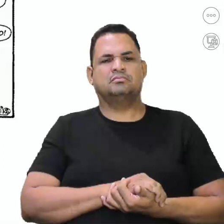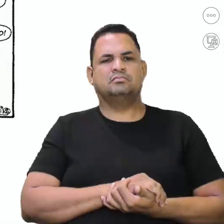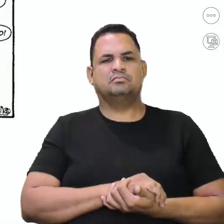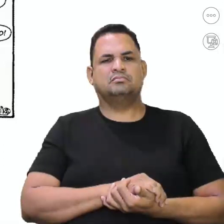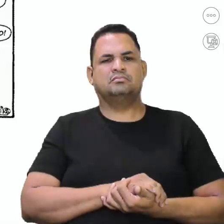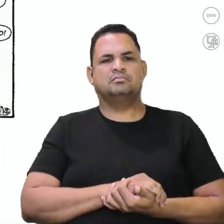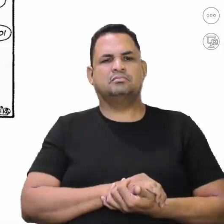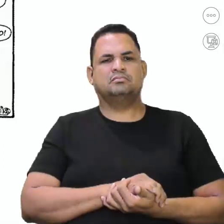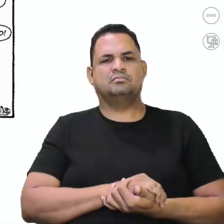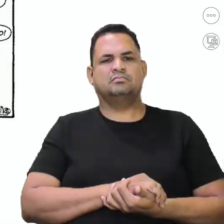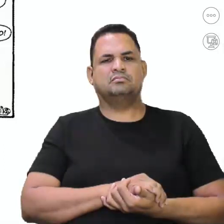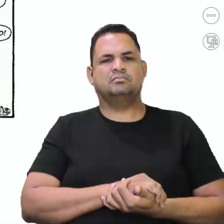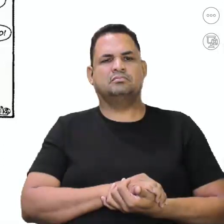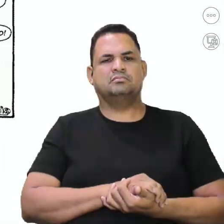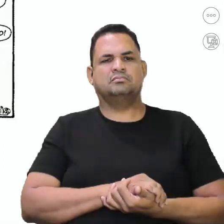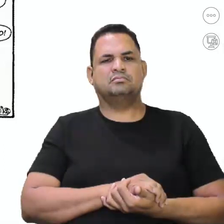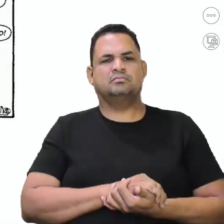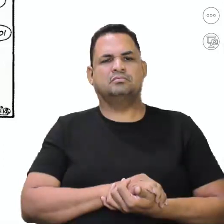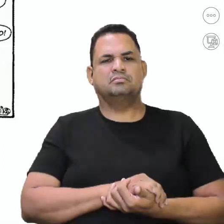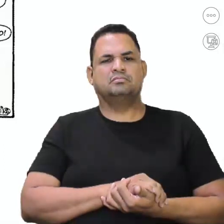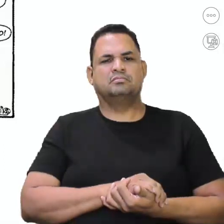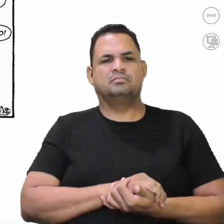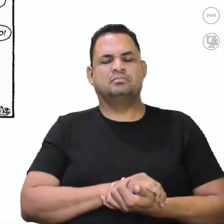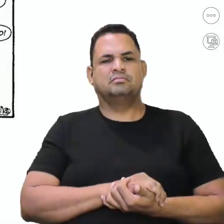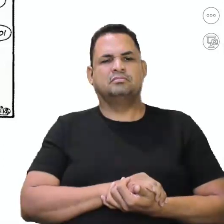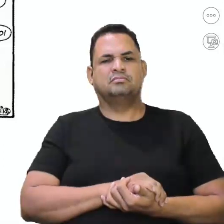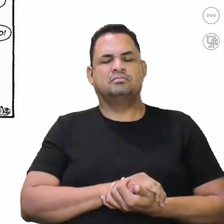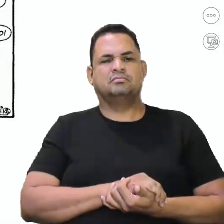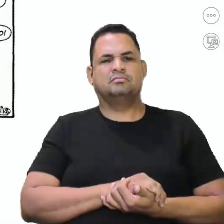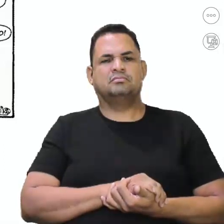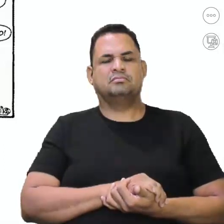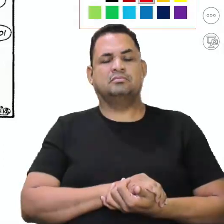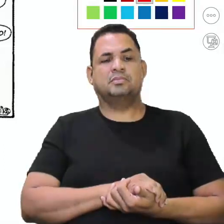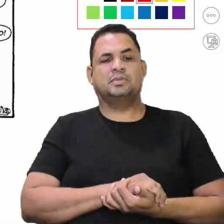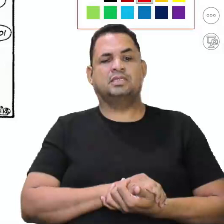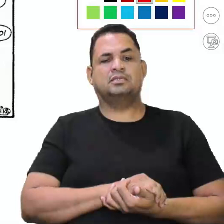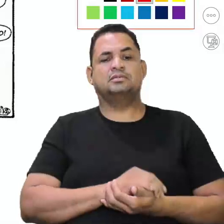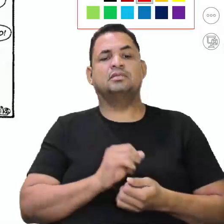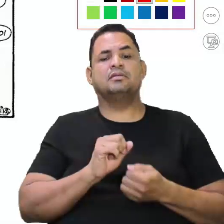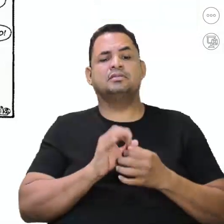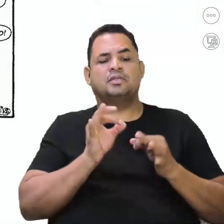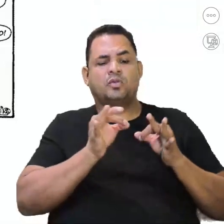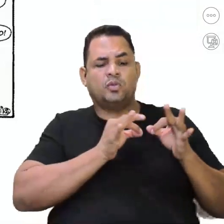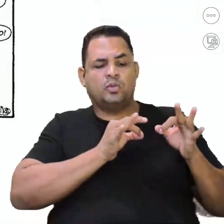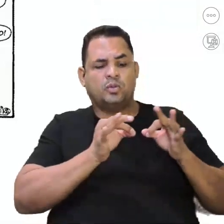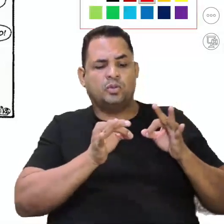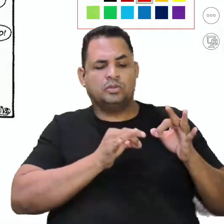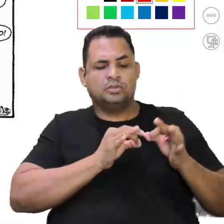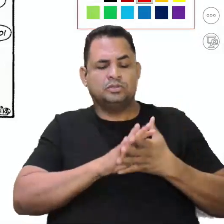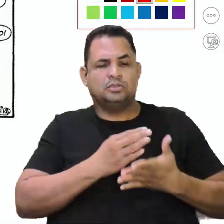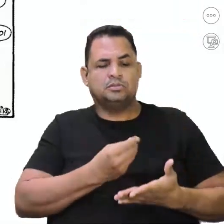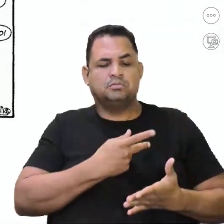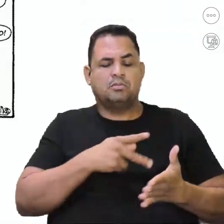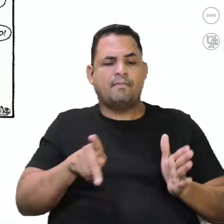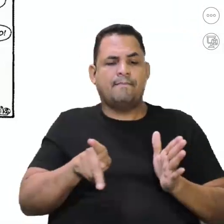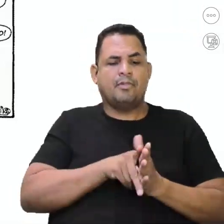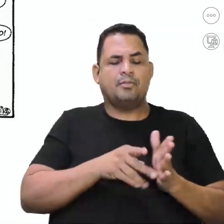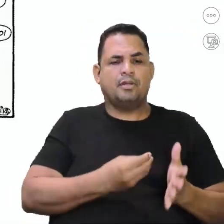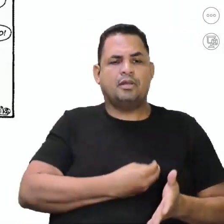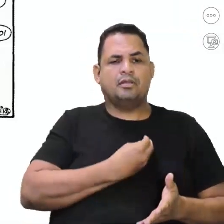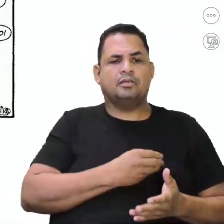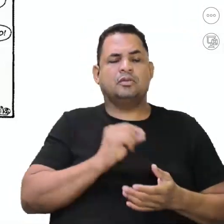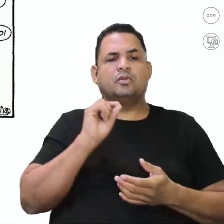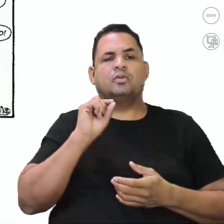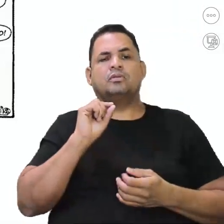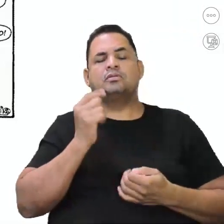car, and then jewelry, and then I will have grandkids. Então aqui ela está fazendo o quê? O planejamento da vida dela. Ela está planejando